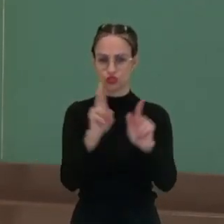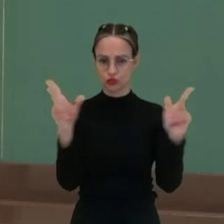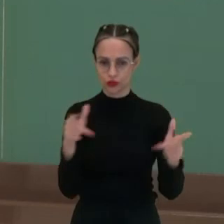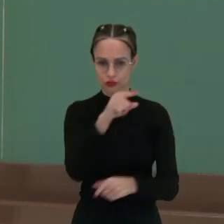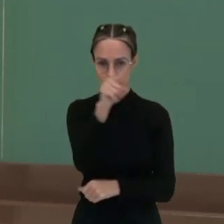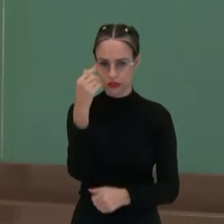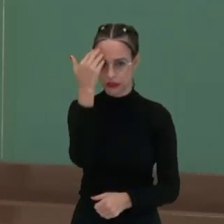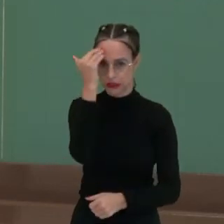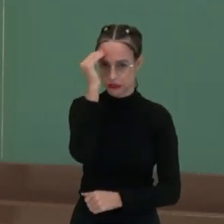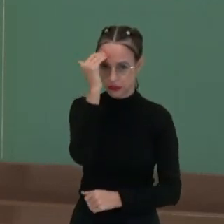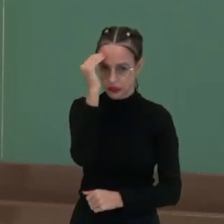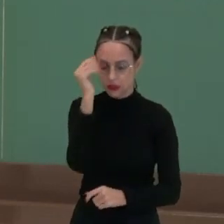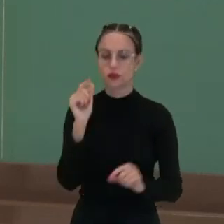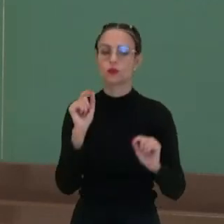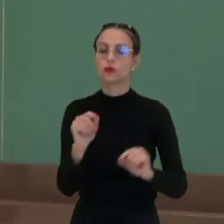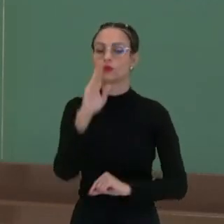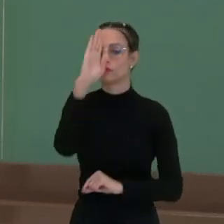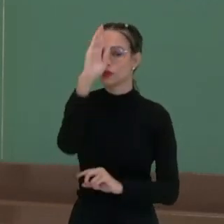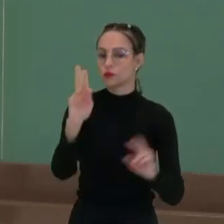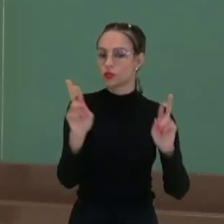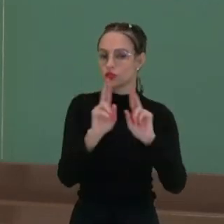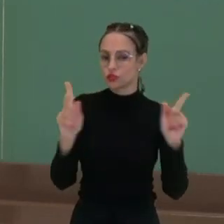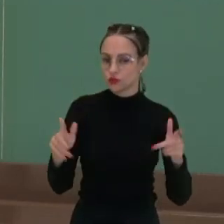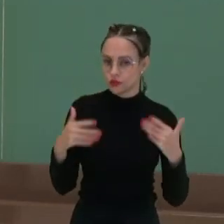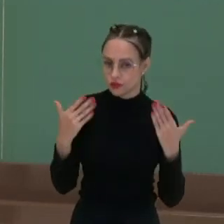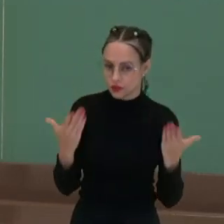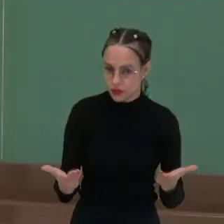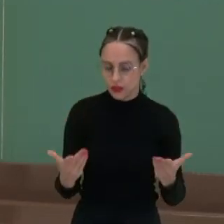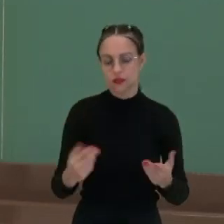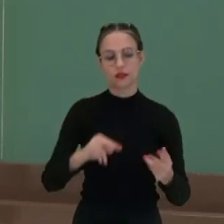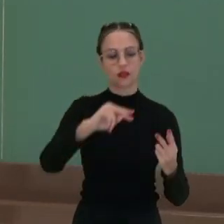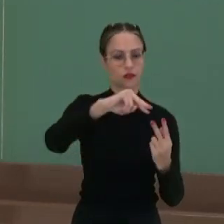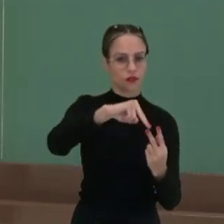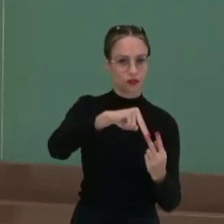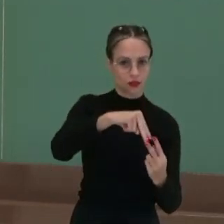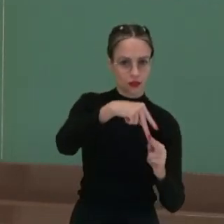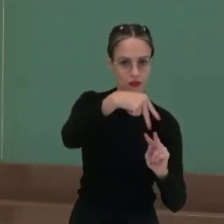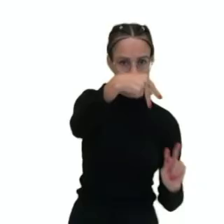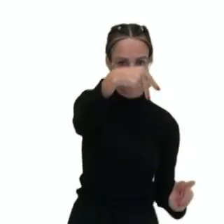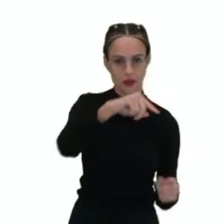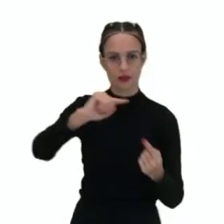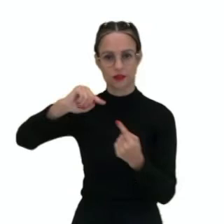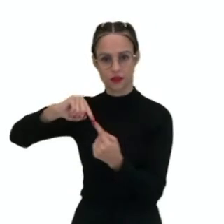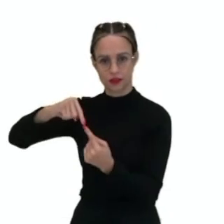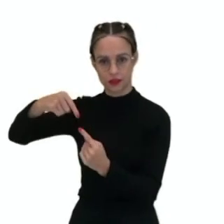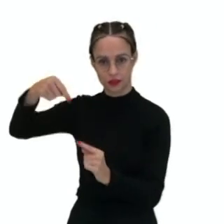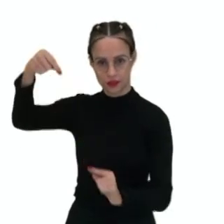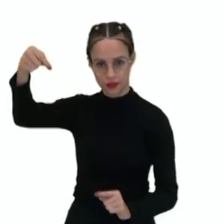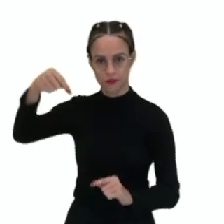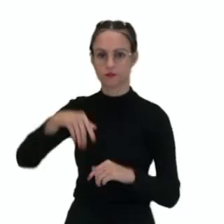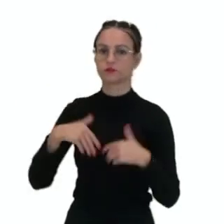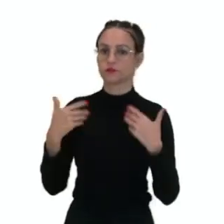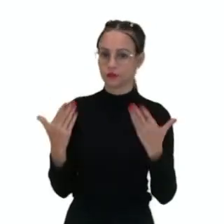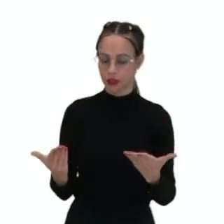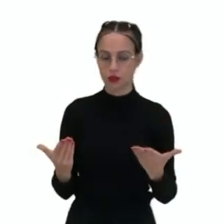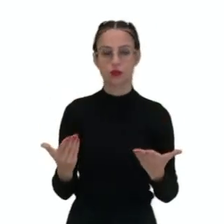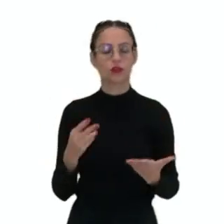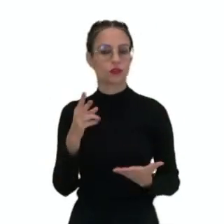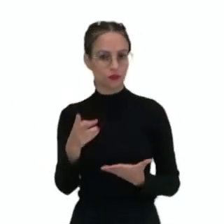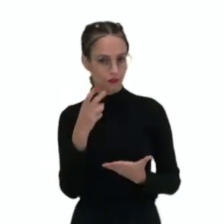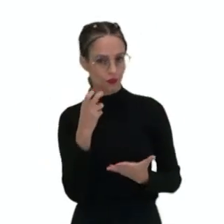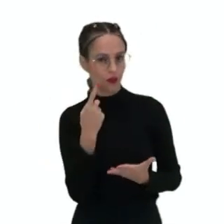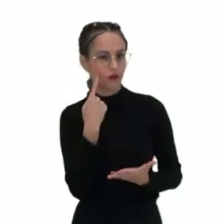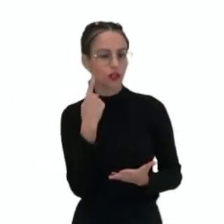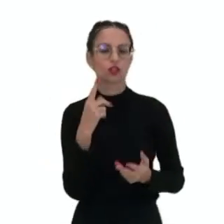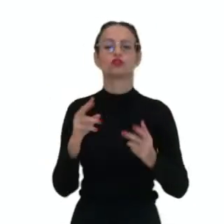vocês entendam as diferenças existentes entre DNA e RNA. E aqui a gente pode verificar